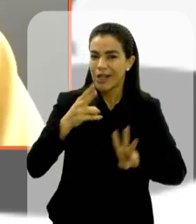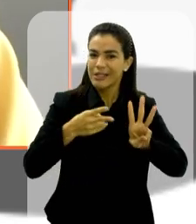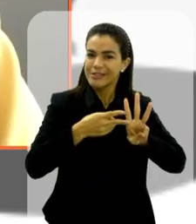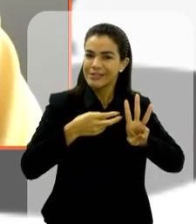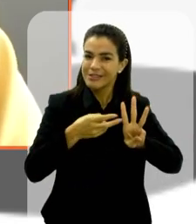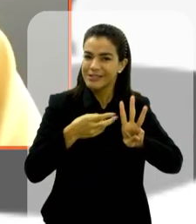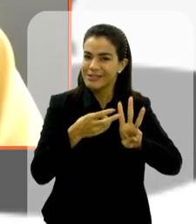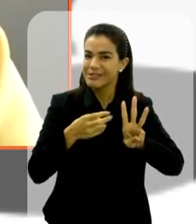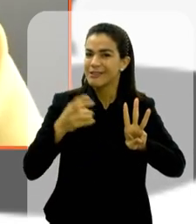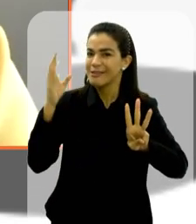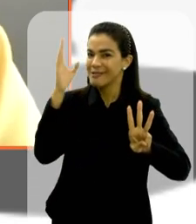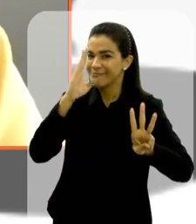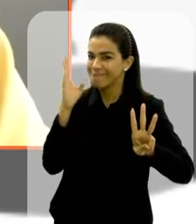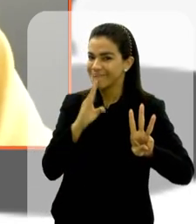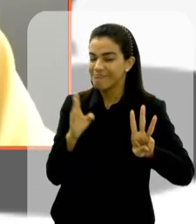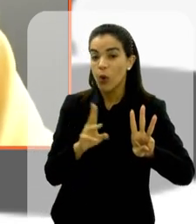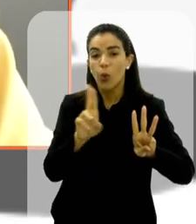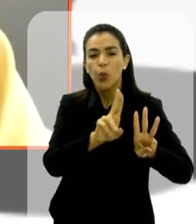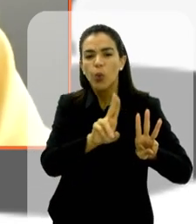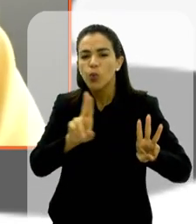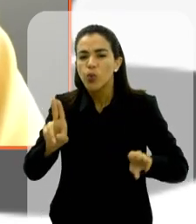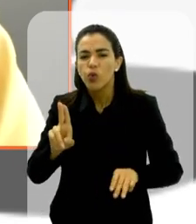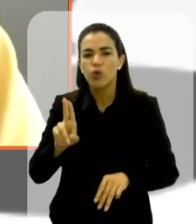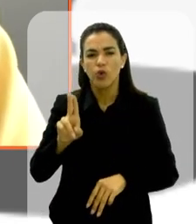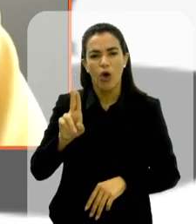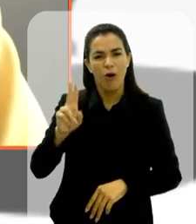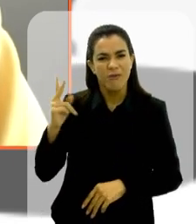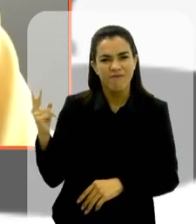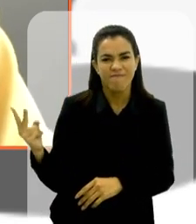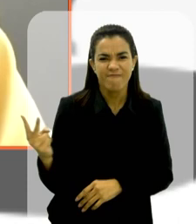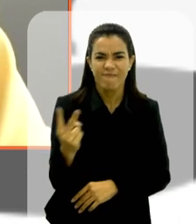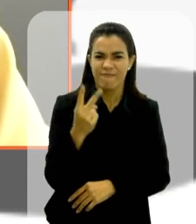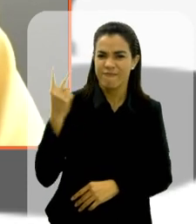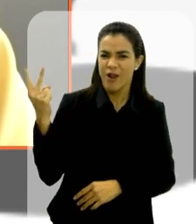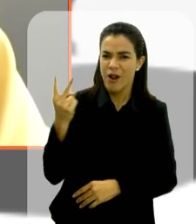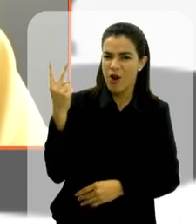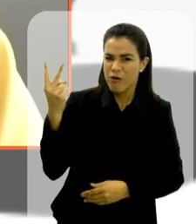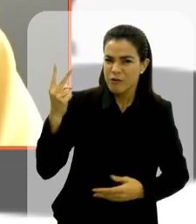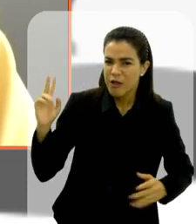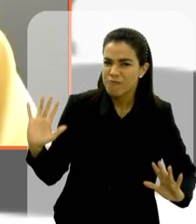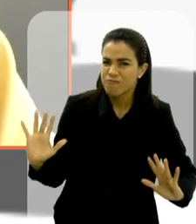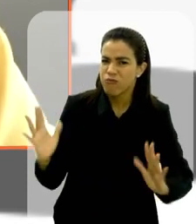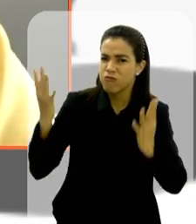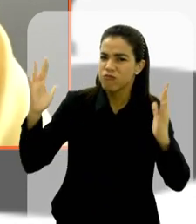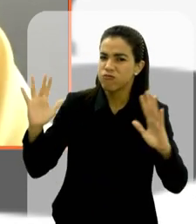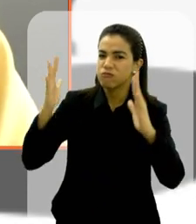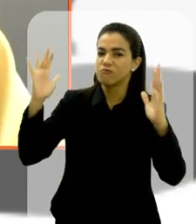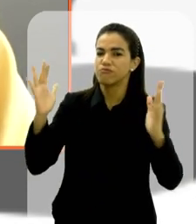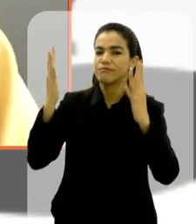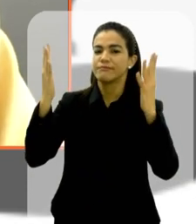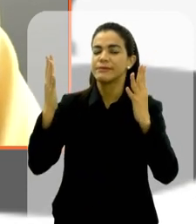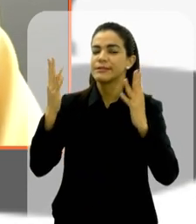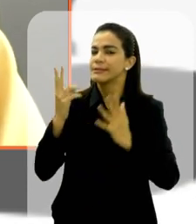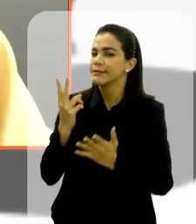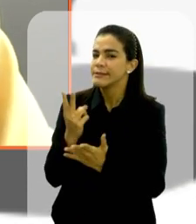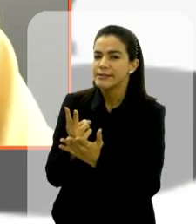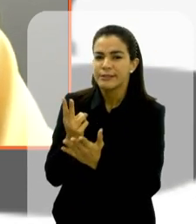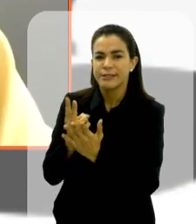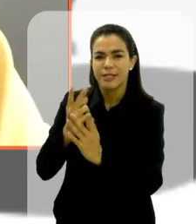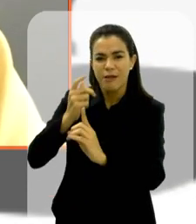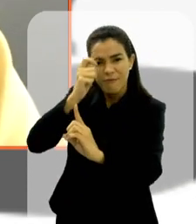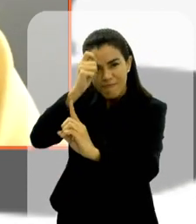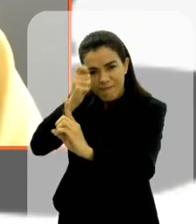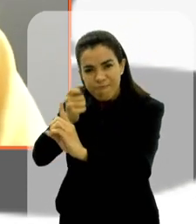Brasil. Nome que deve ser sempre referenciado, nome que deve ser sempre cultuado, porque